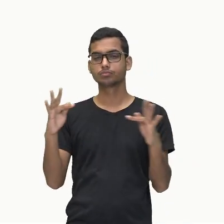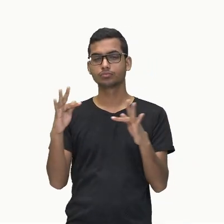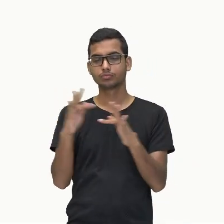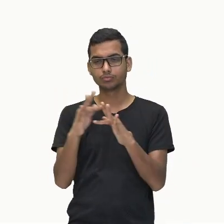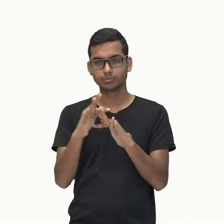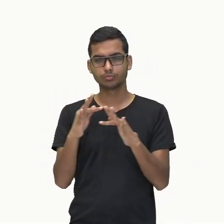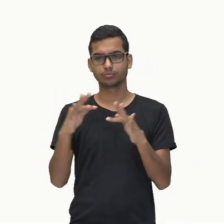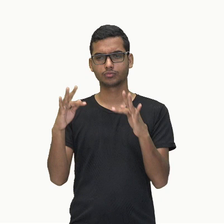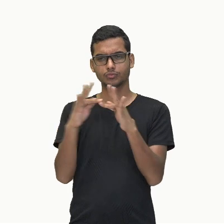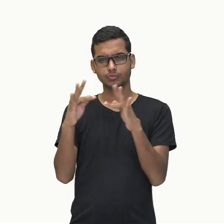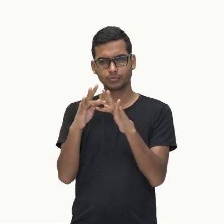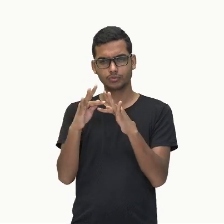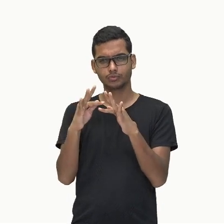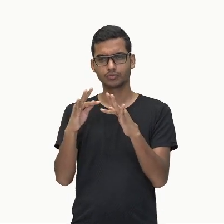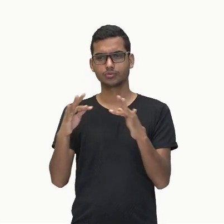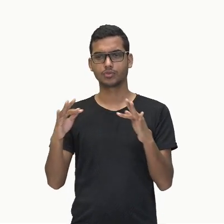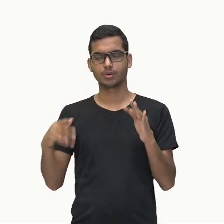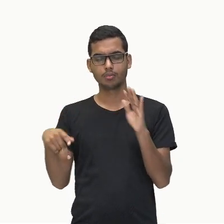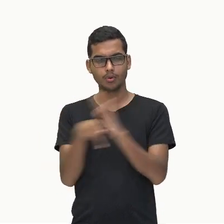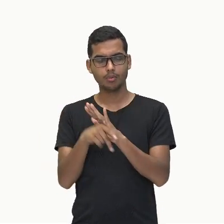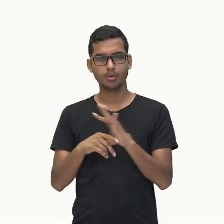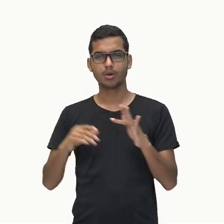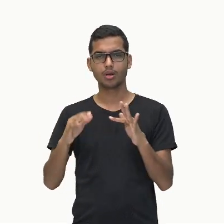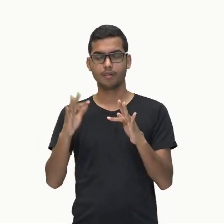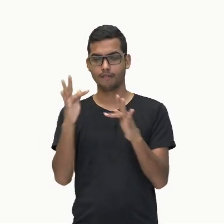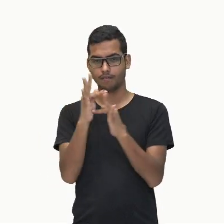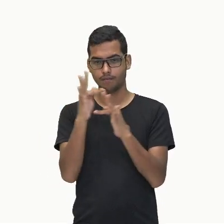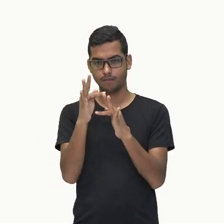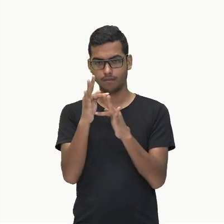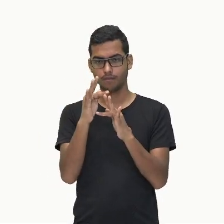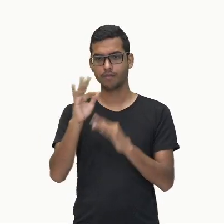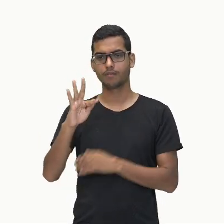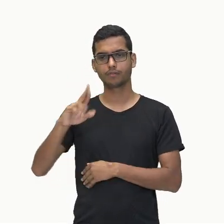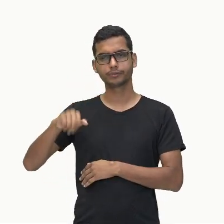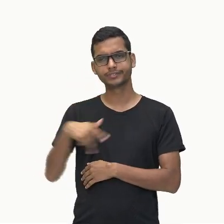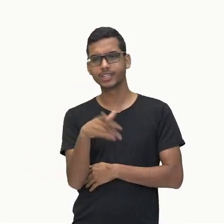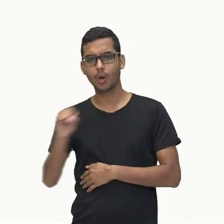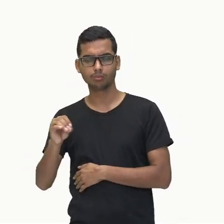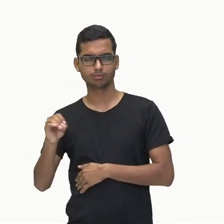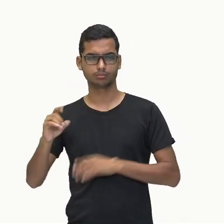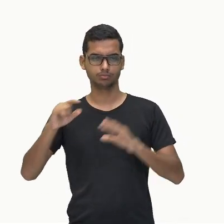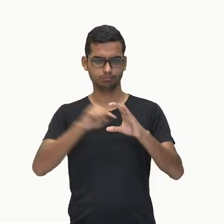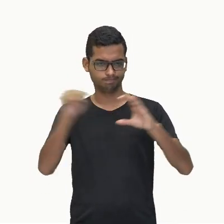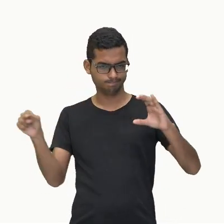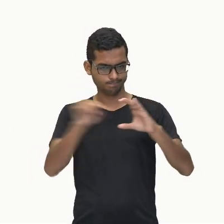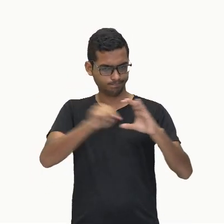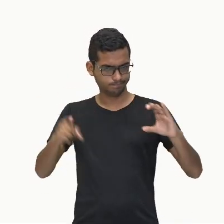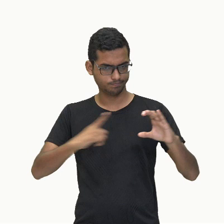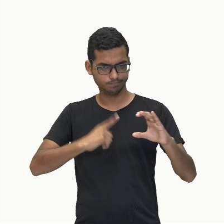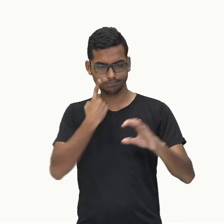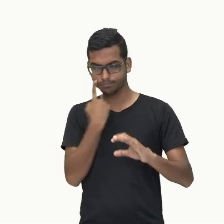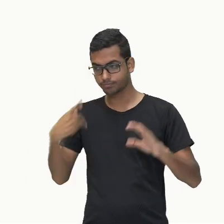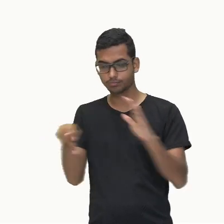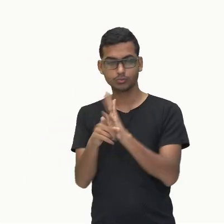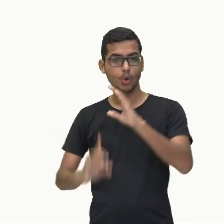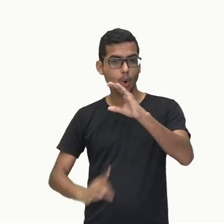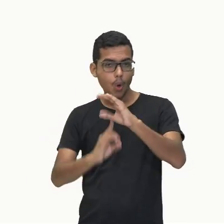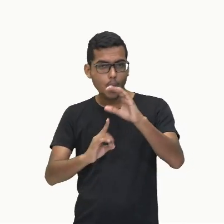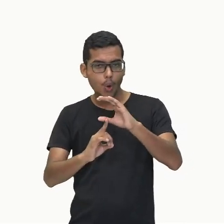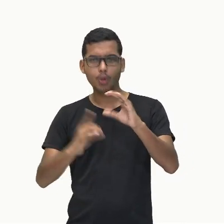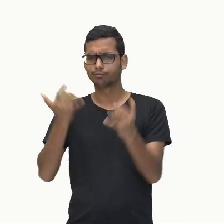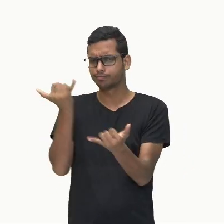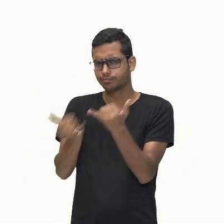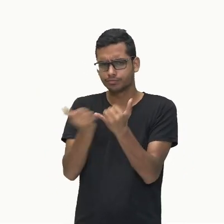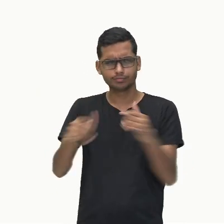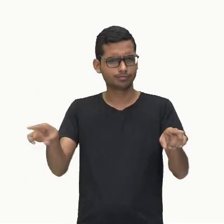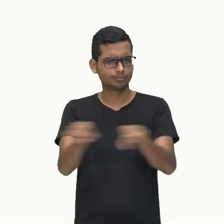tem agora o domínio da função. A gente já viu o que é o domínio em uma relação. O domínio da função é bem